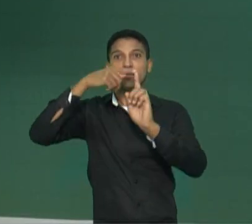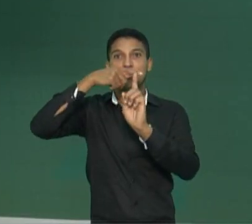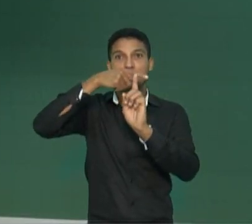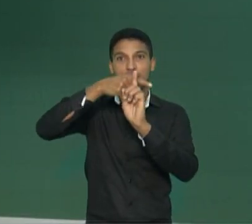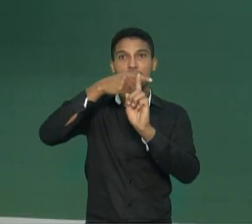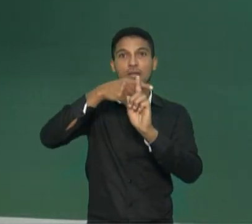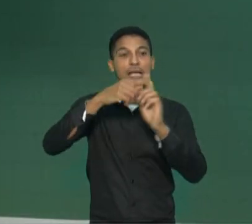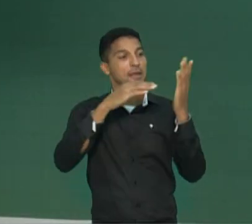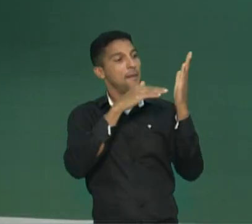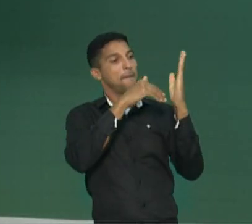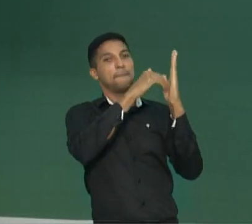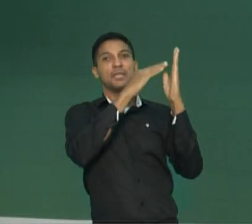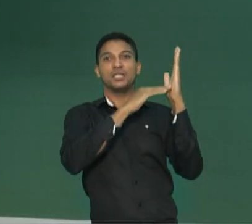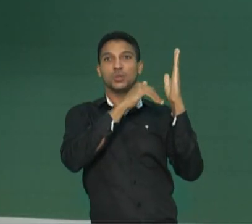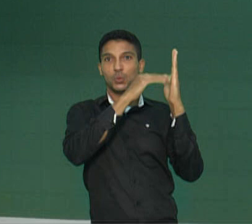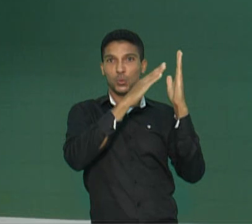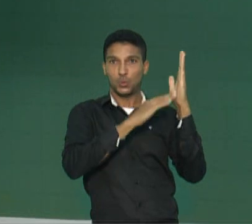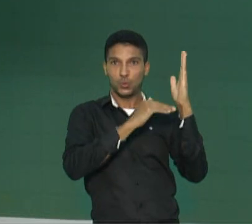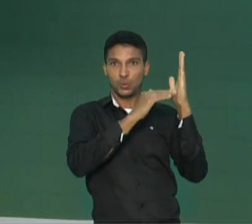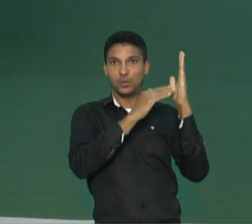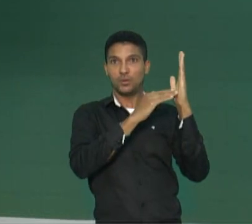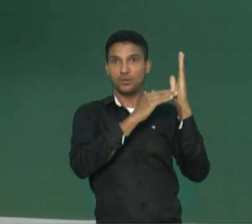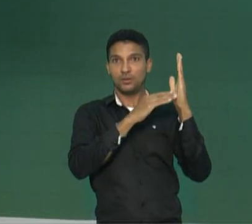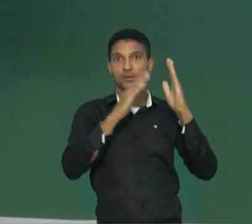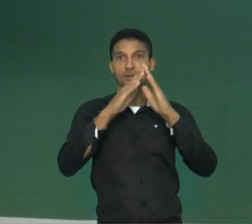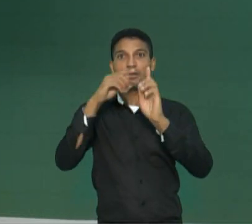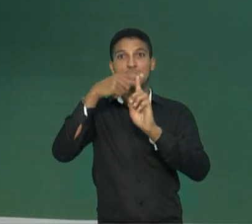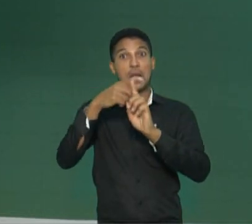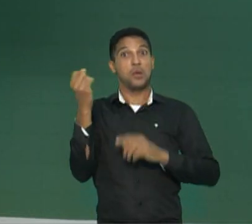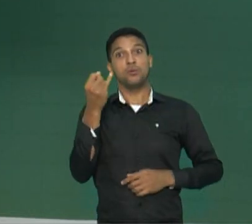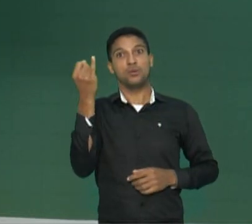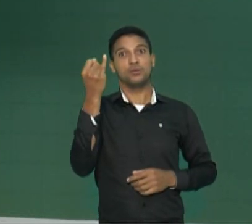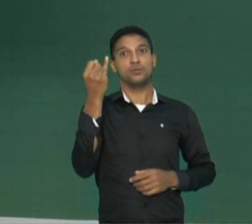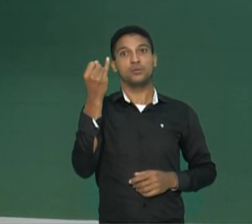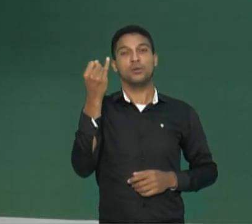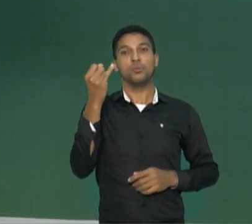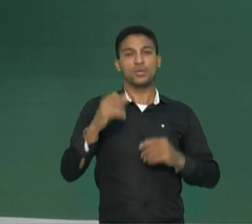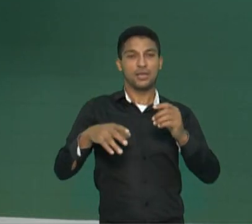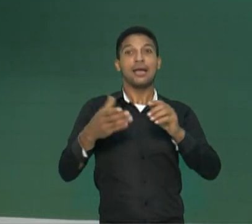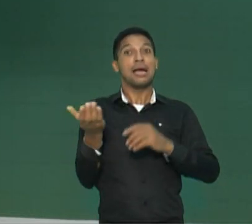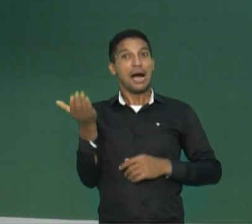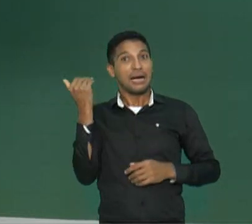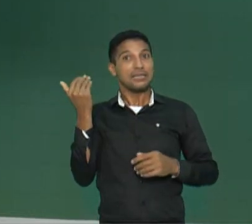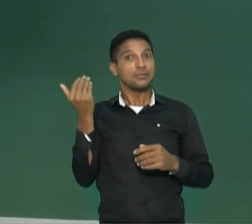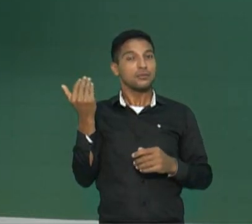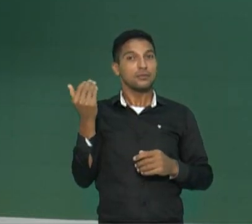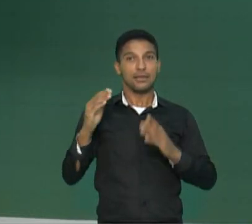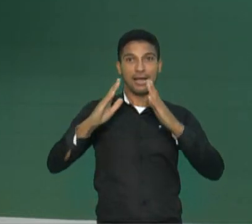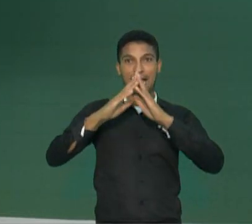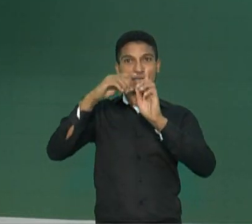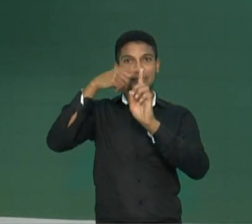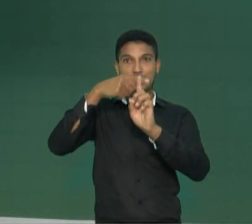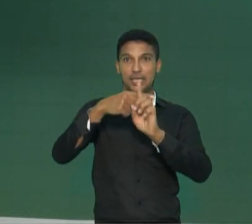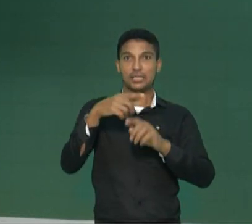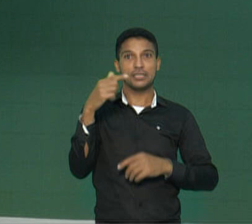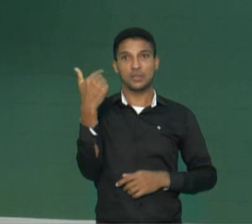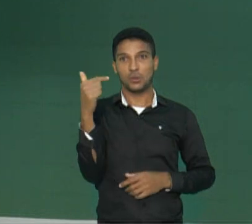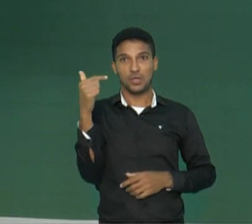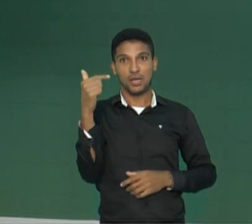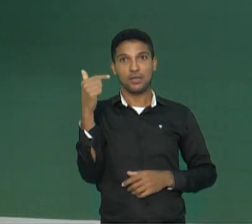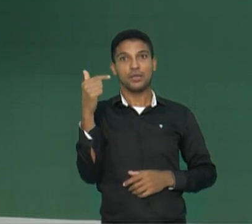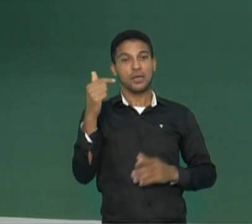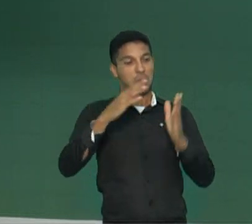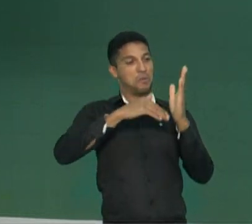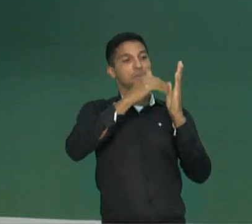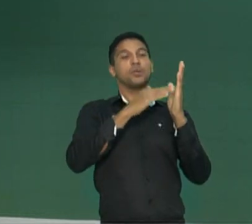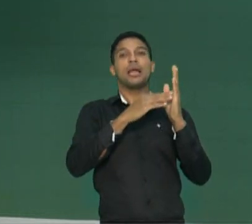se tornou mais próximo do Renascimento, a grande importância, que as igrejas não tinham muito pintura dentro, era mais voltada para os vitrais, né,